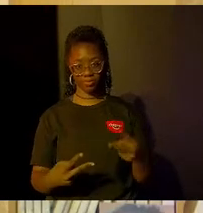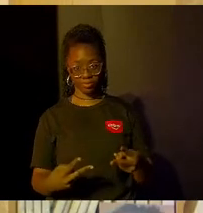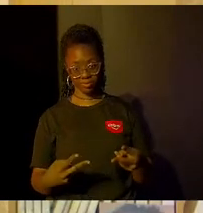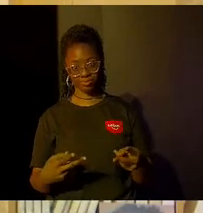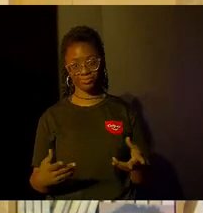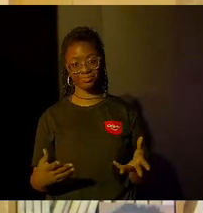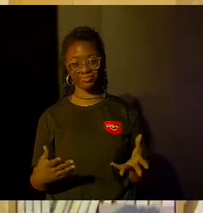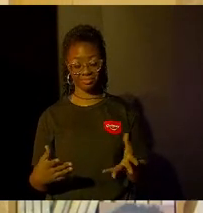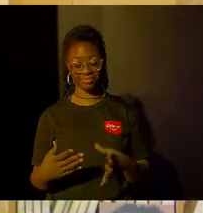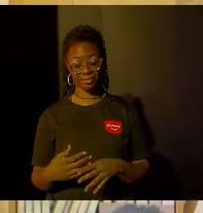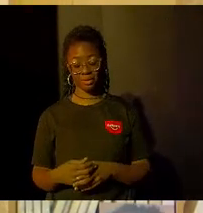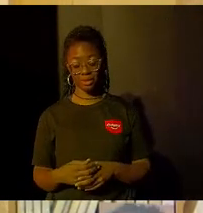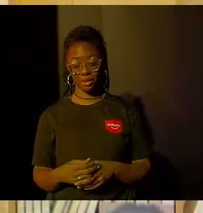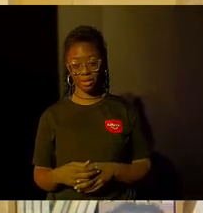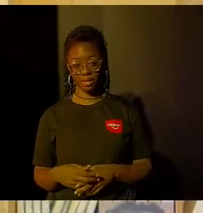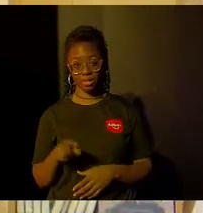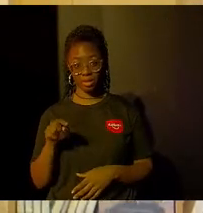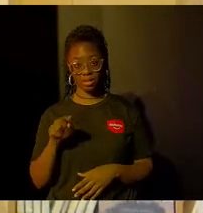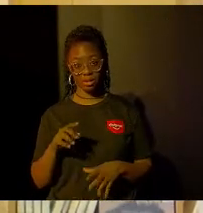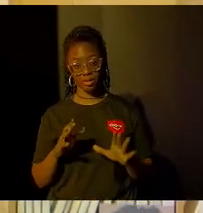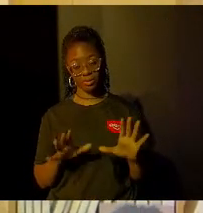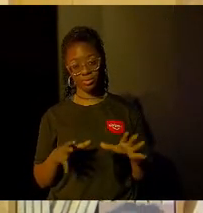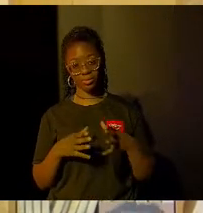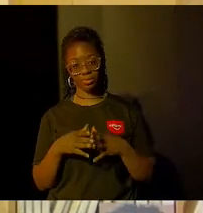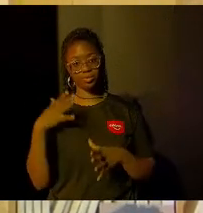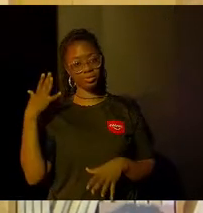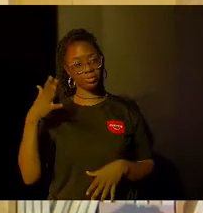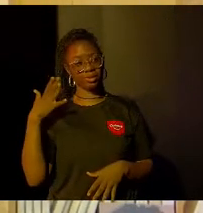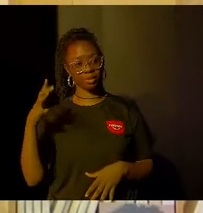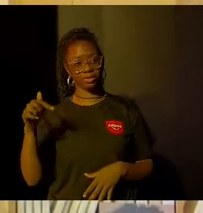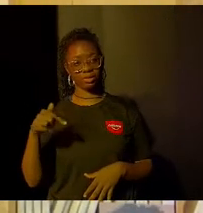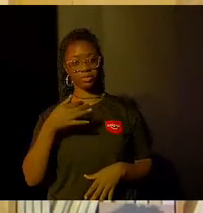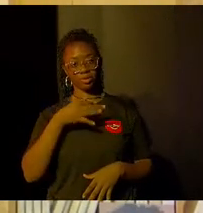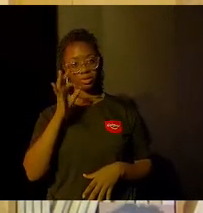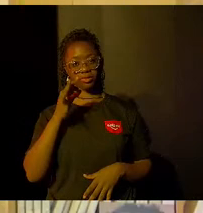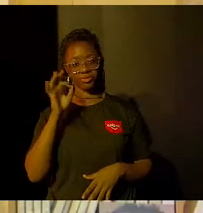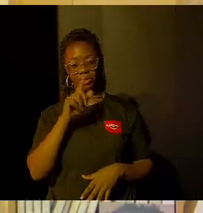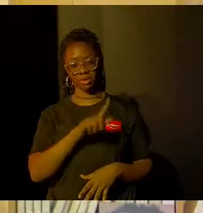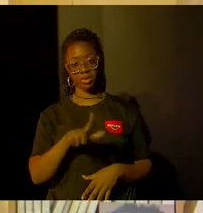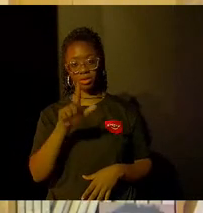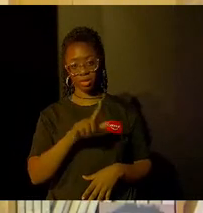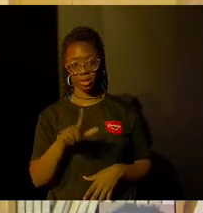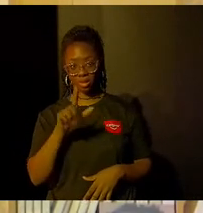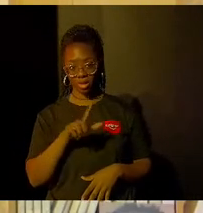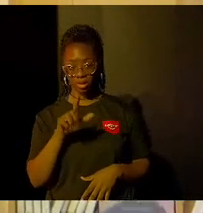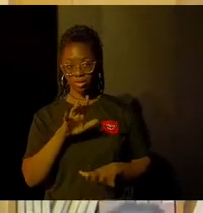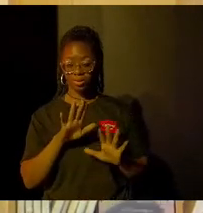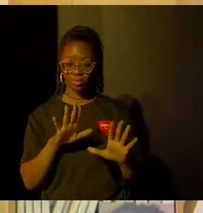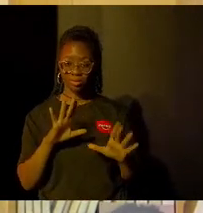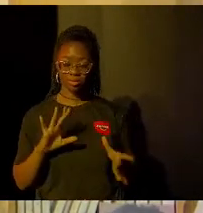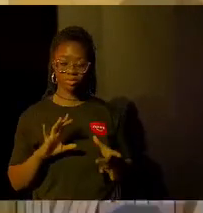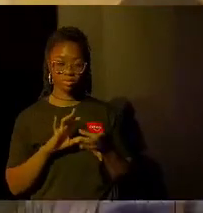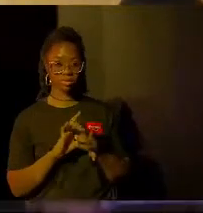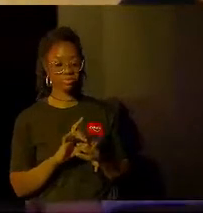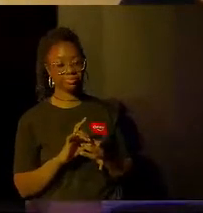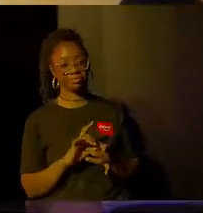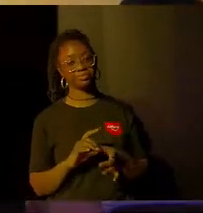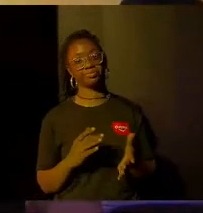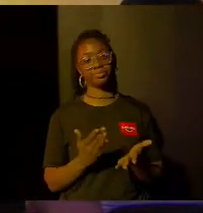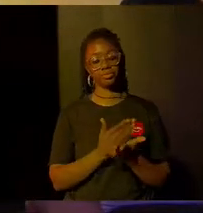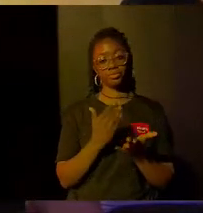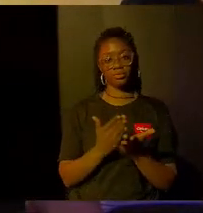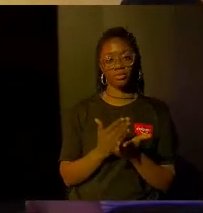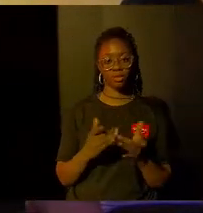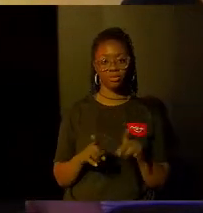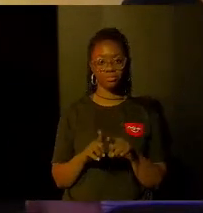do café literário para falar Neva trazer artistas que tem um diálogo entre o livro e